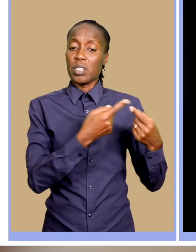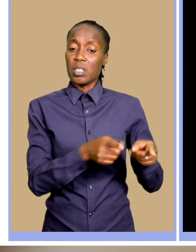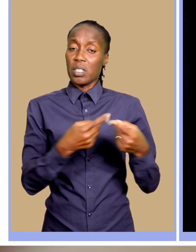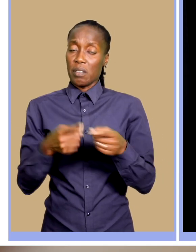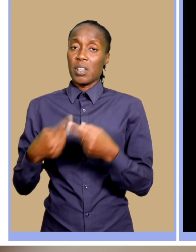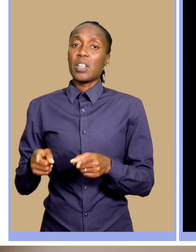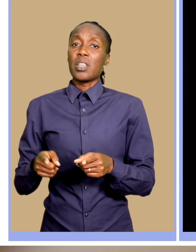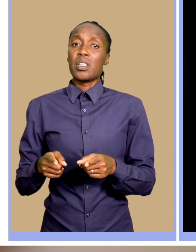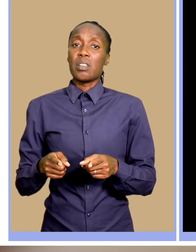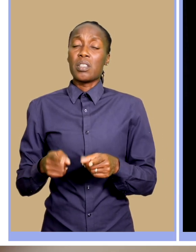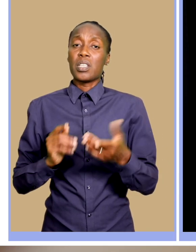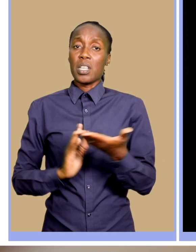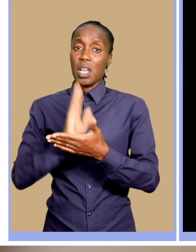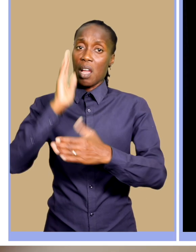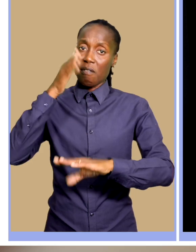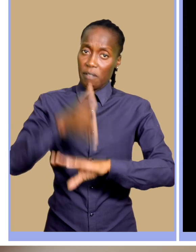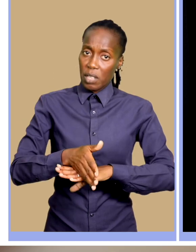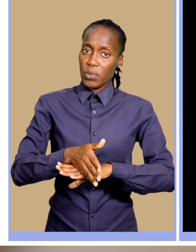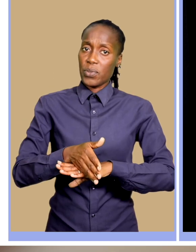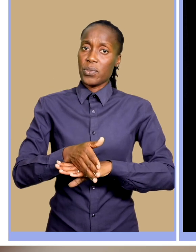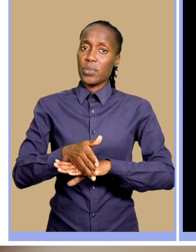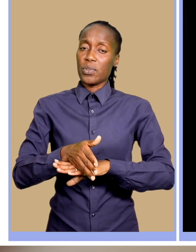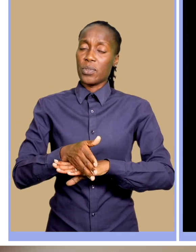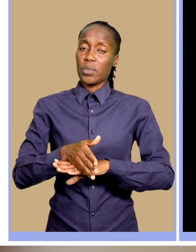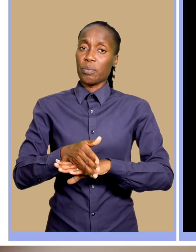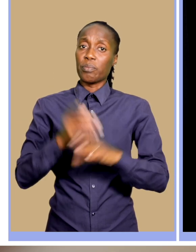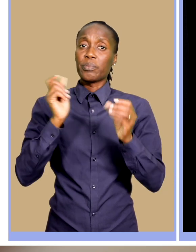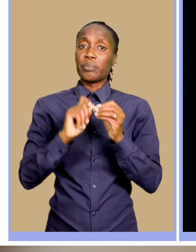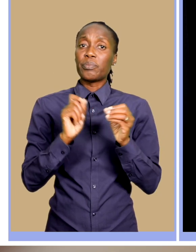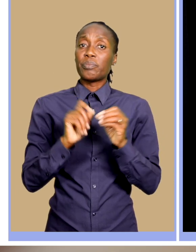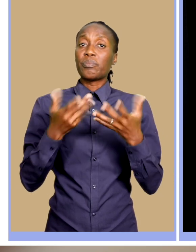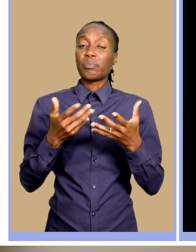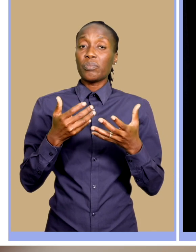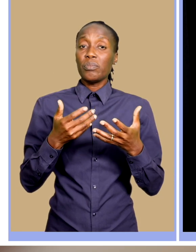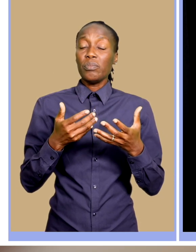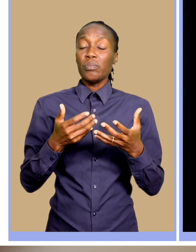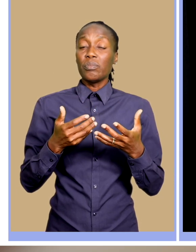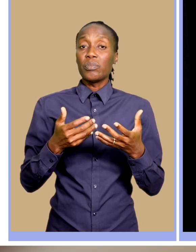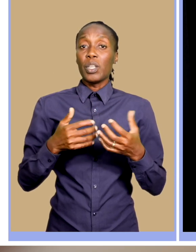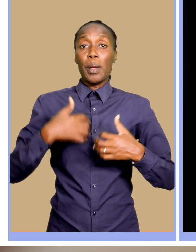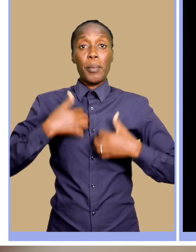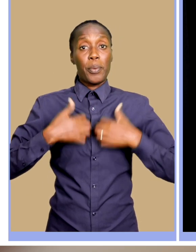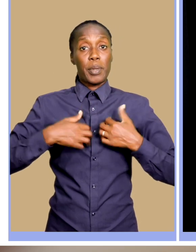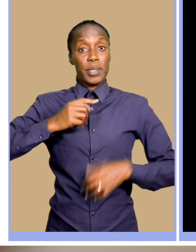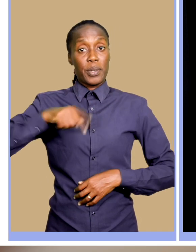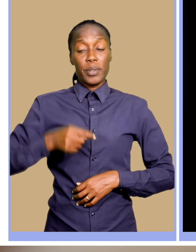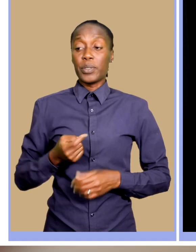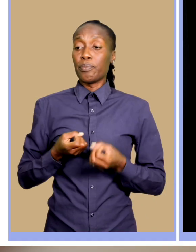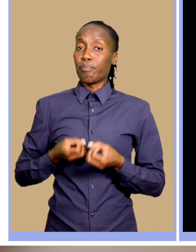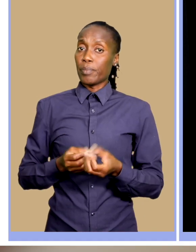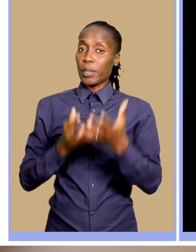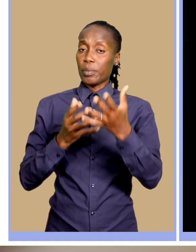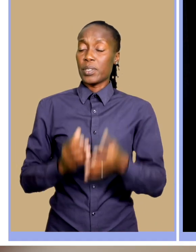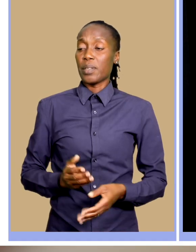ou seja, daquilo que é a nossa preocupação. E estão de parabéns, doutora,